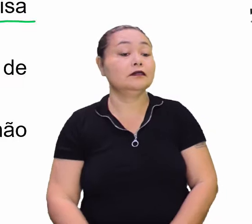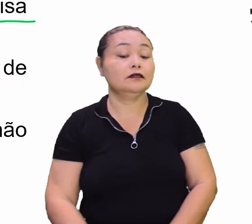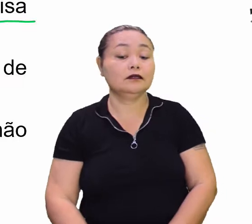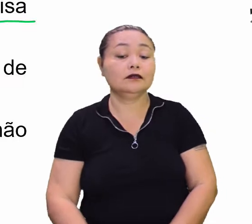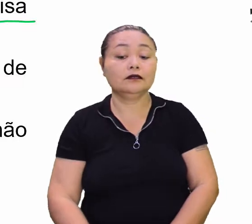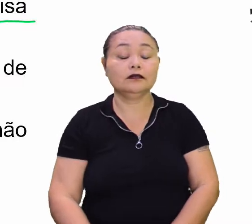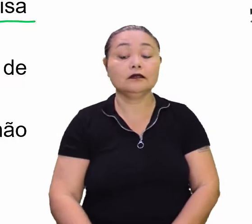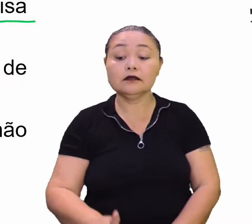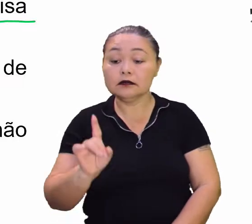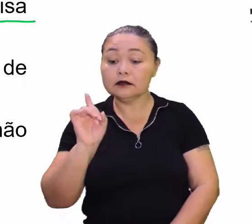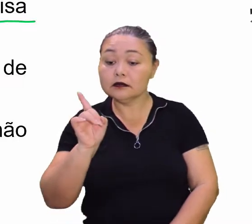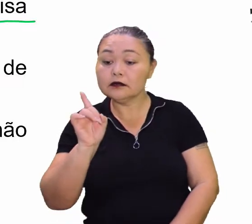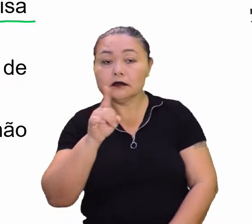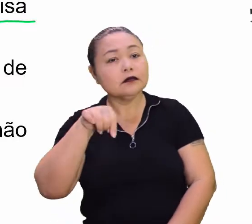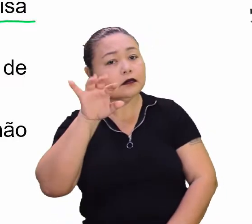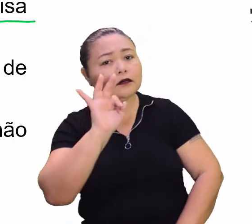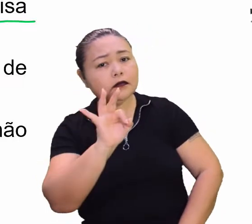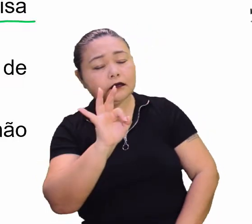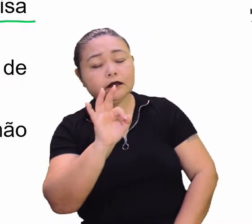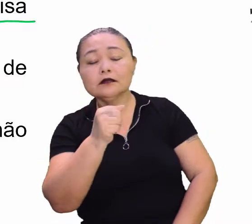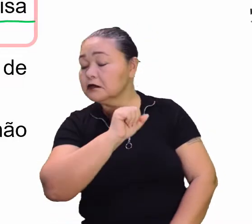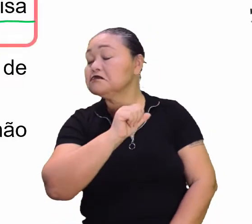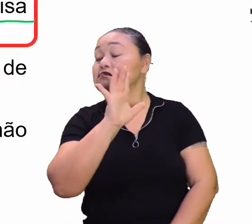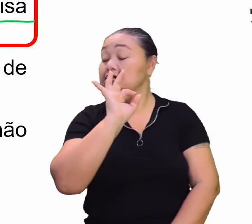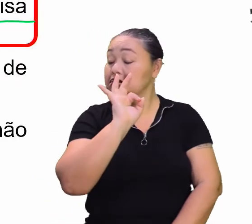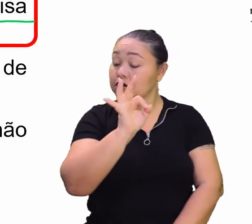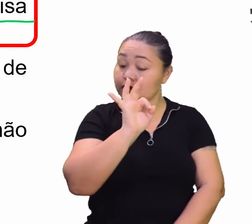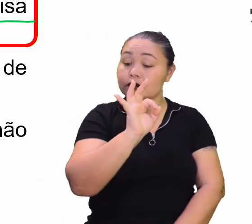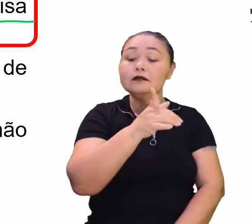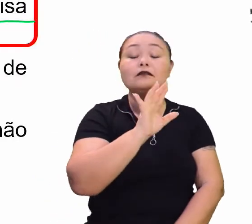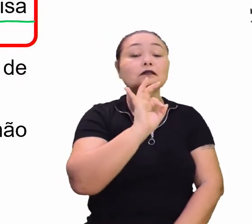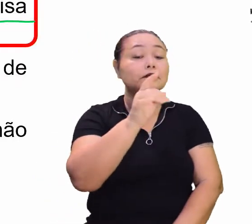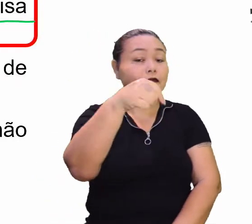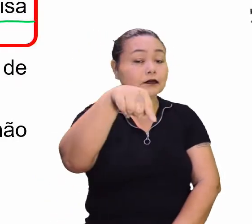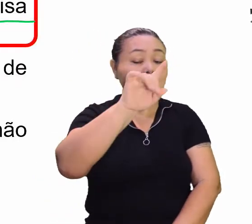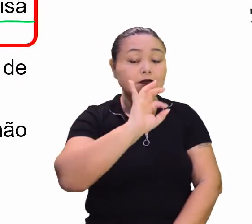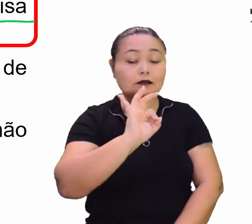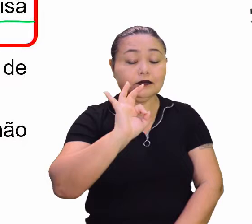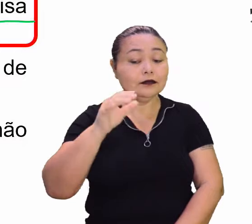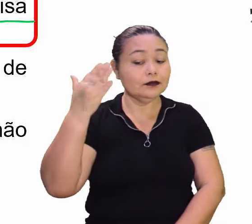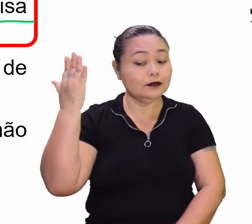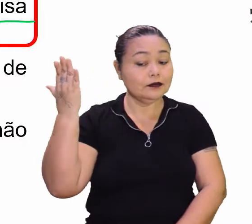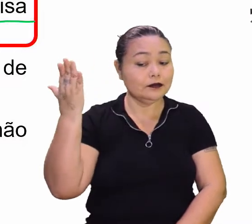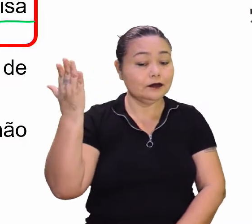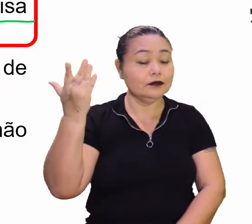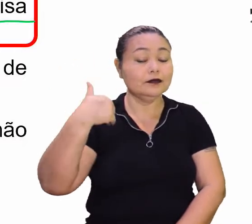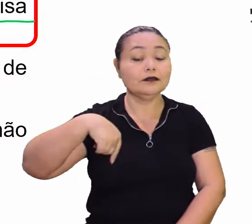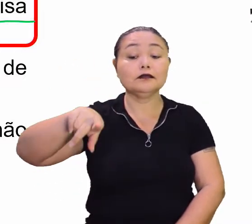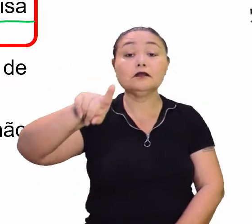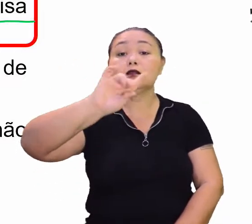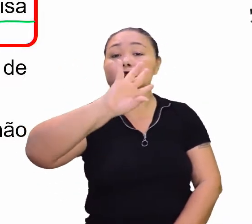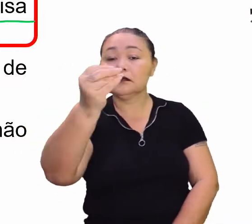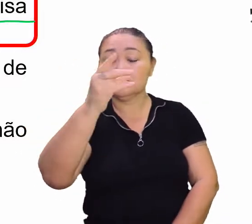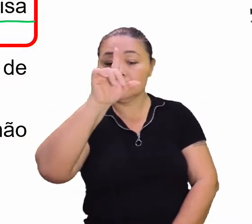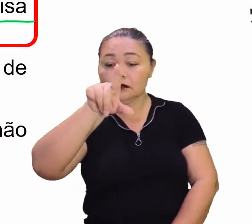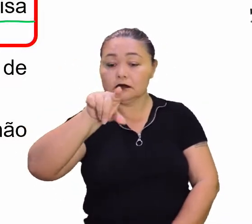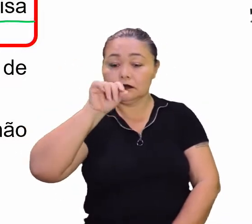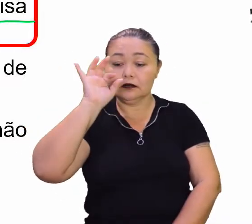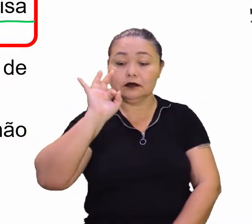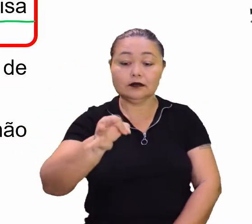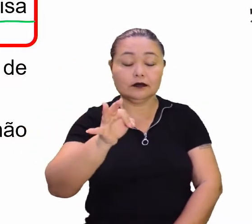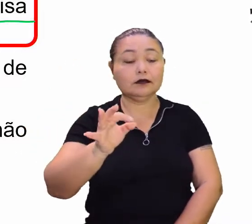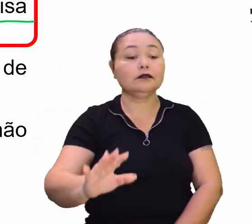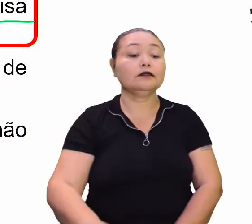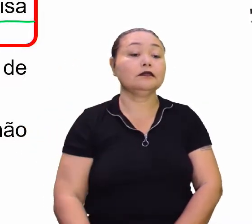Exato. E tu acha que eles acertaram? Sim, claro. Na hora, meu amigo. Sem mais delongas, porque eu tenho certeza que todo mundo acertou.